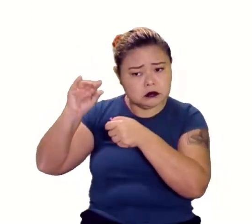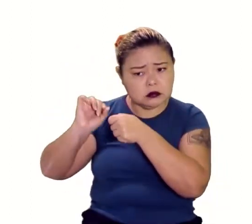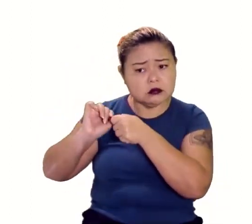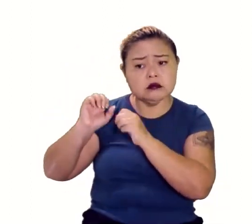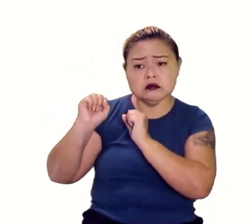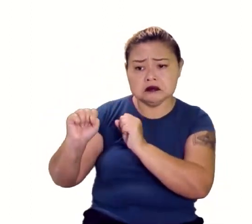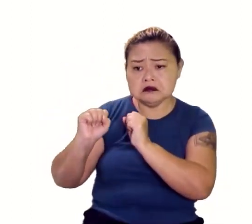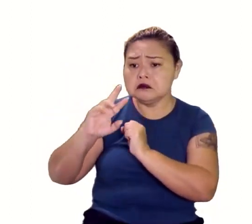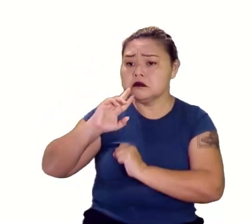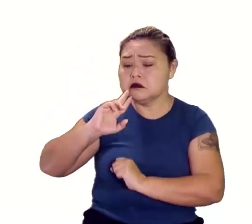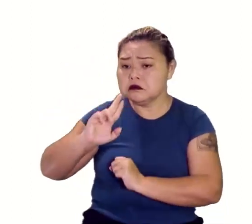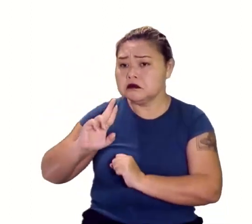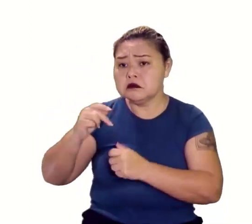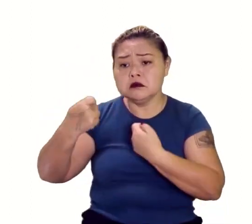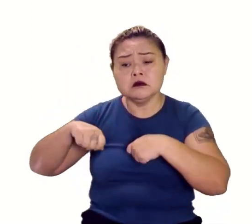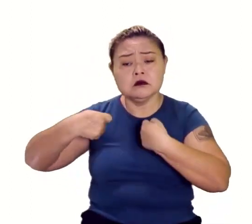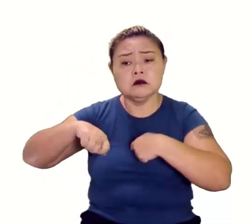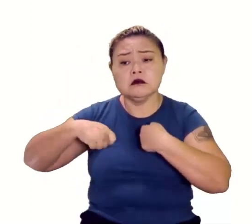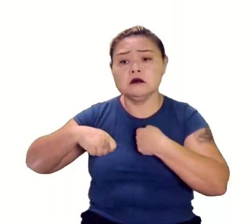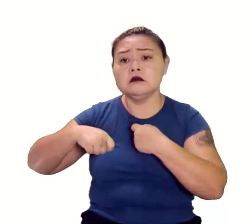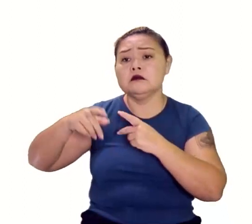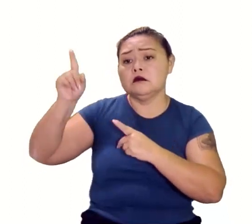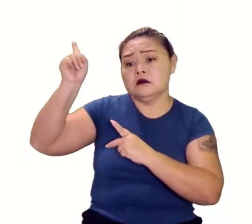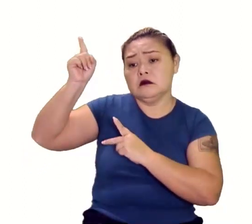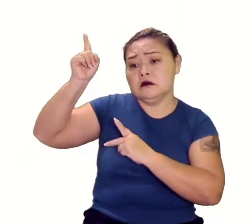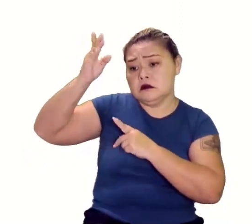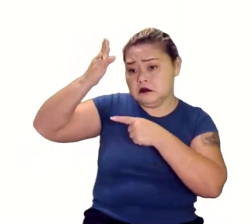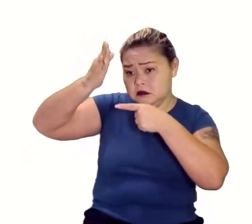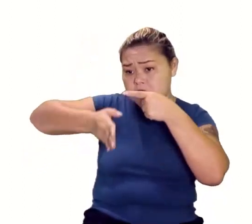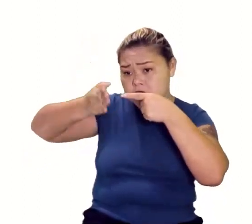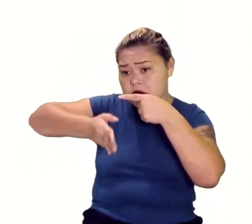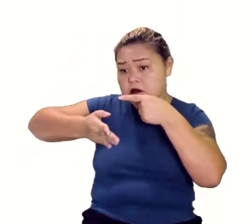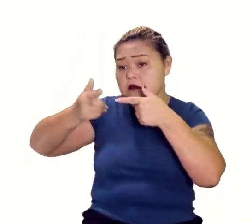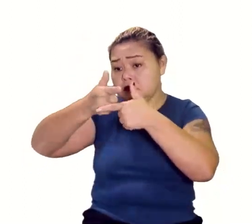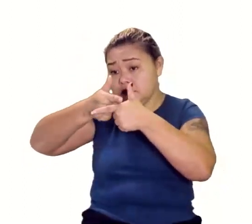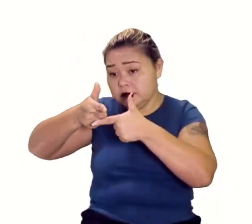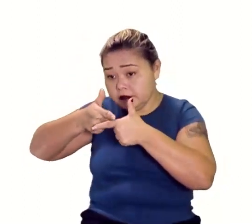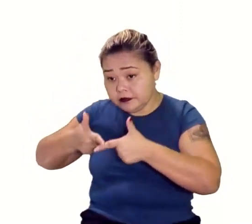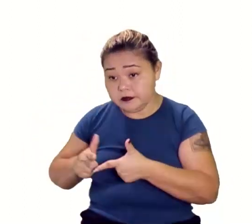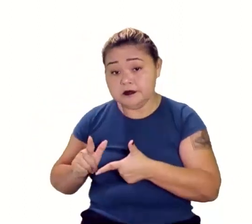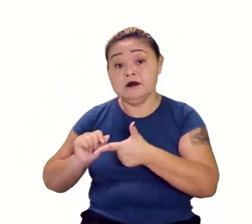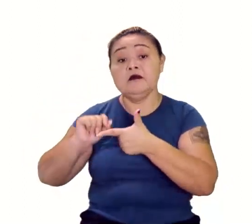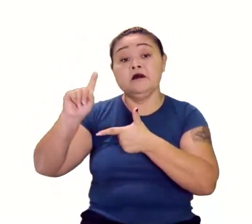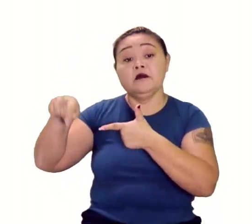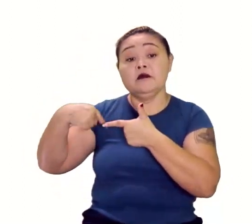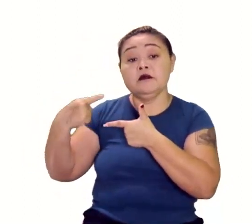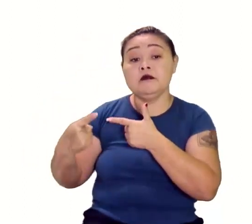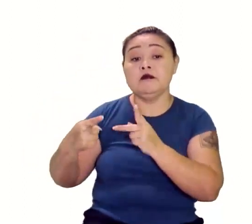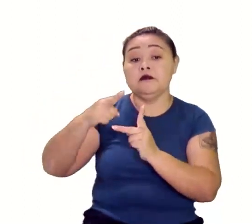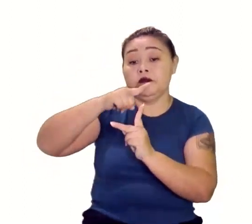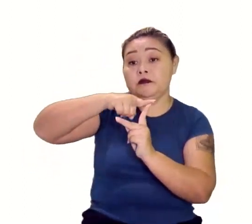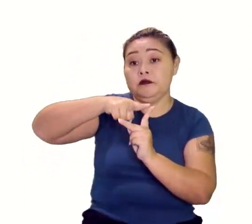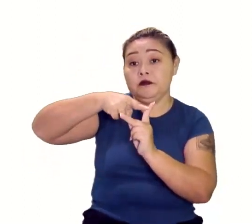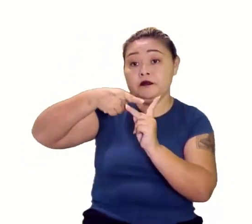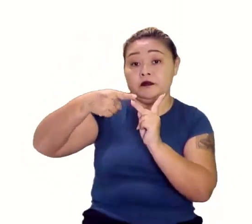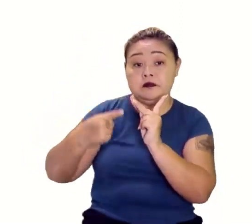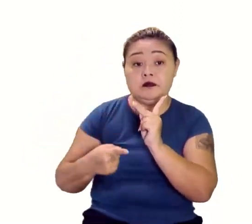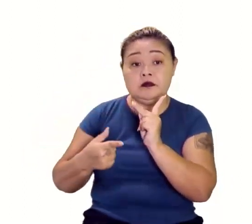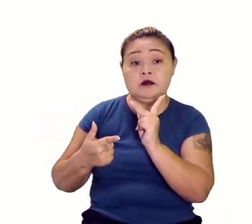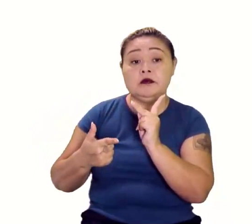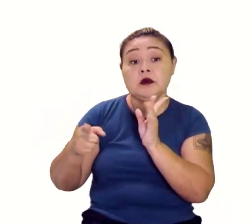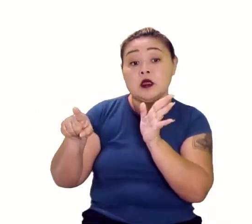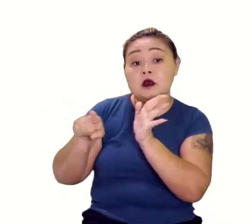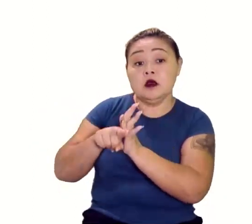você já pode fazer direto, sem precisar da fatoração, tá? E agora aqui, raiz cúbica de menos